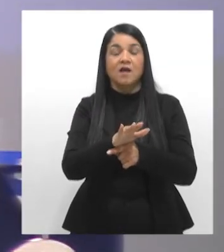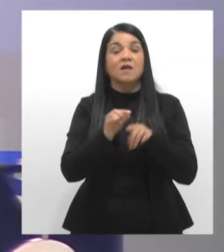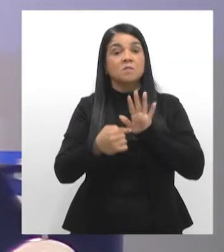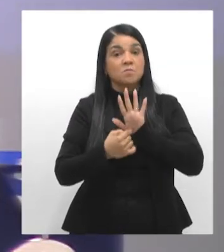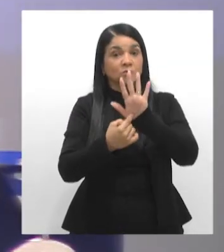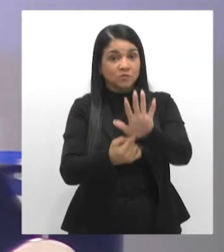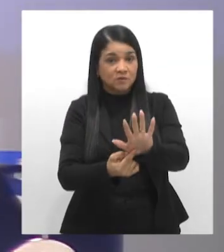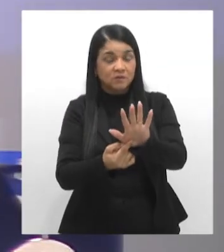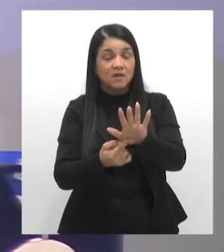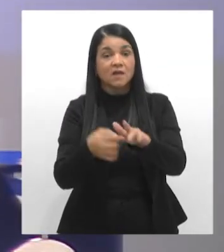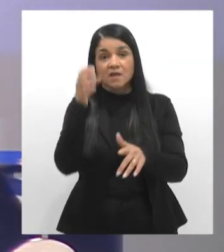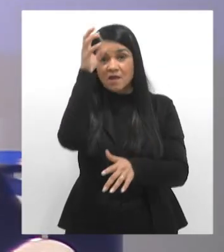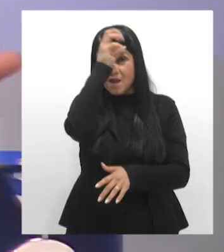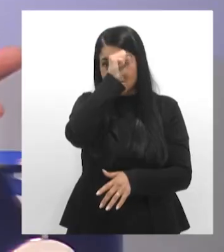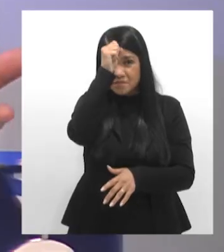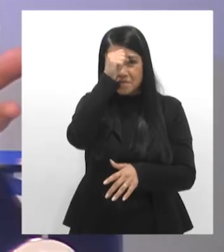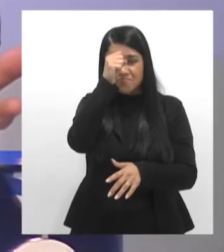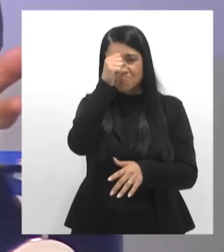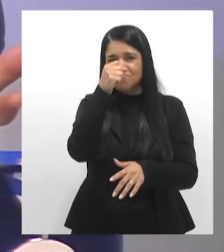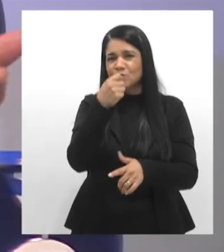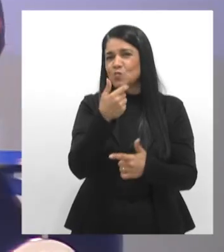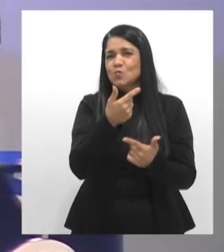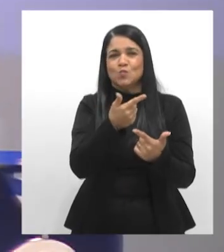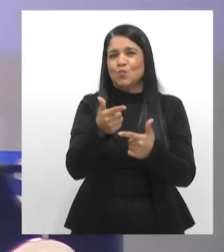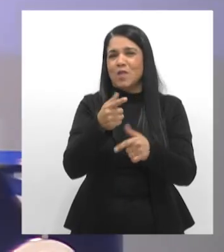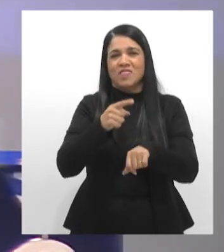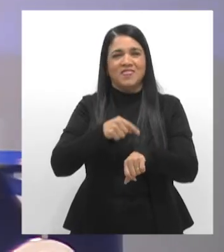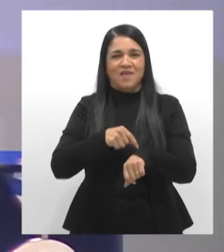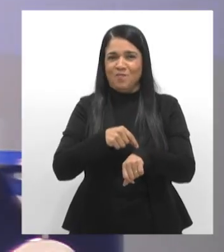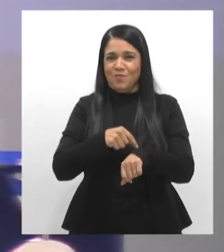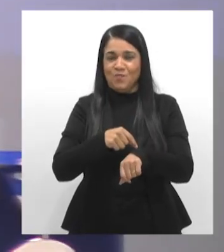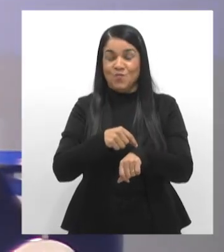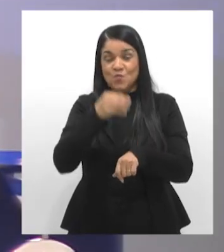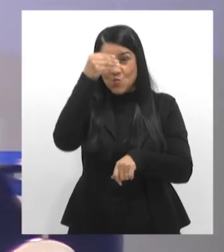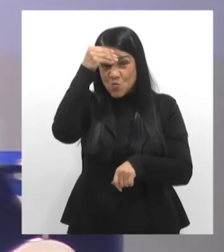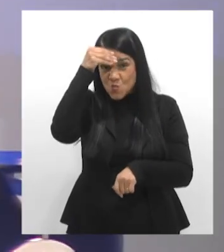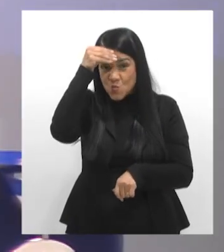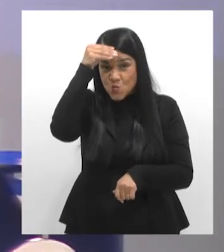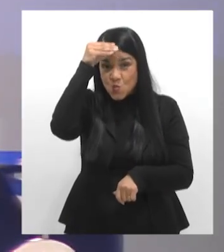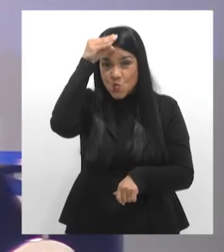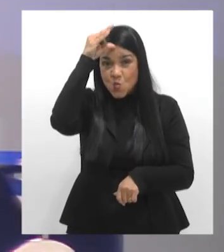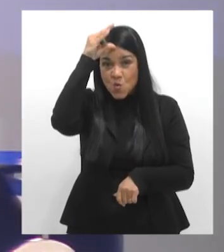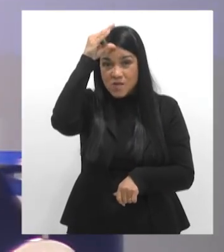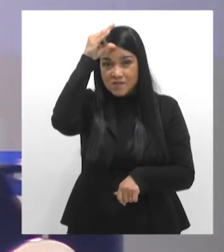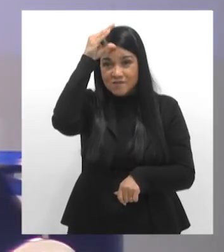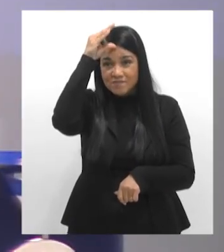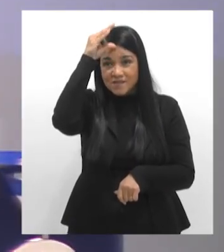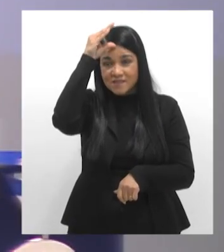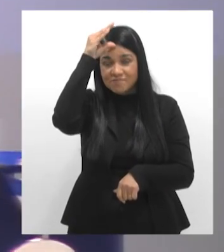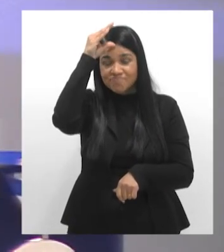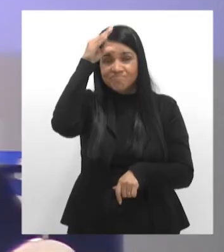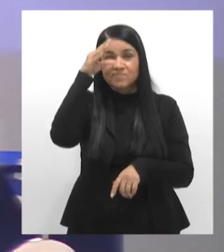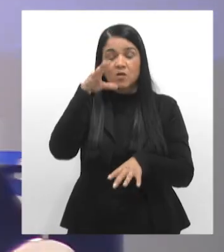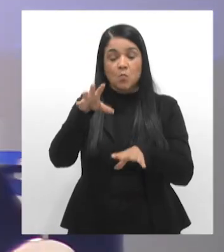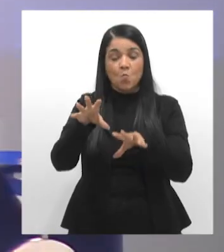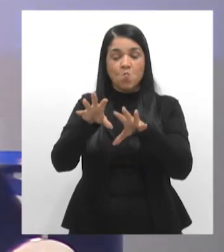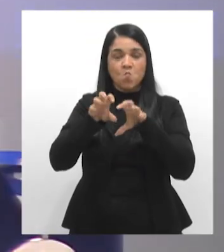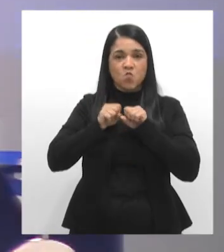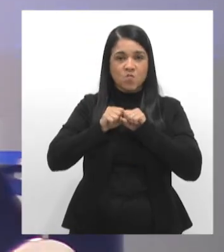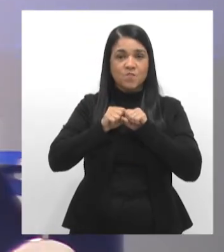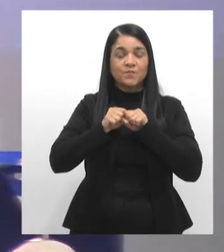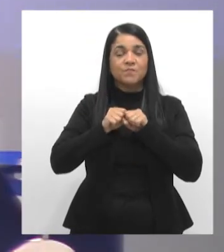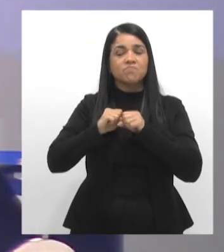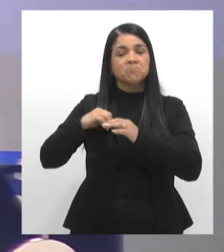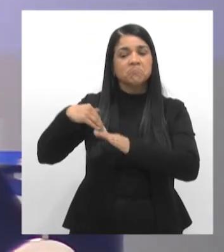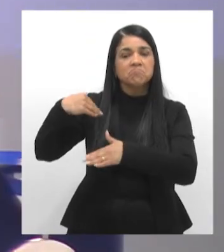aprender, não tem tempo. O conhecimento é gente adquire e tem que